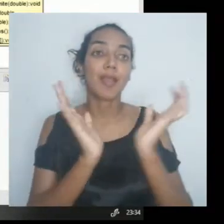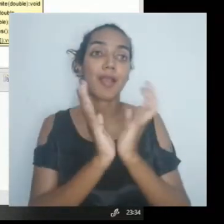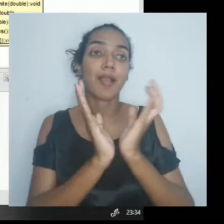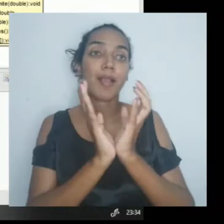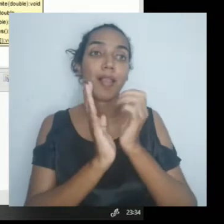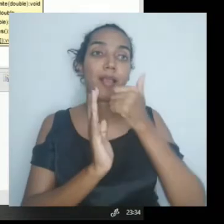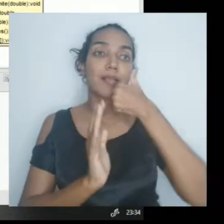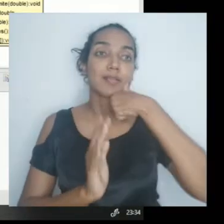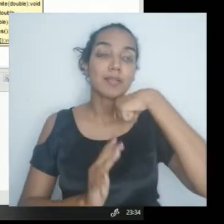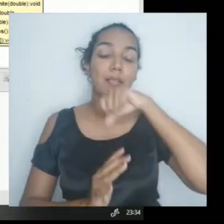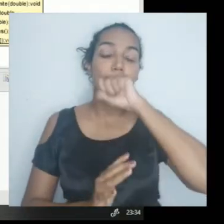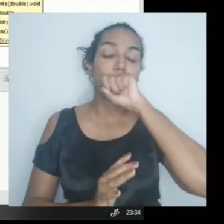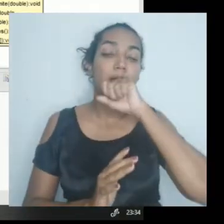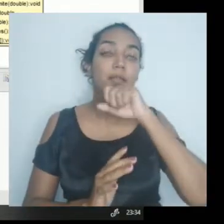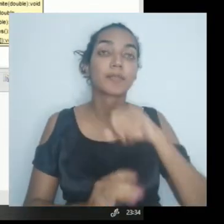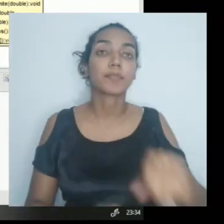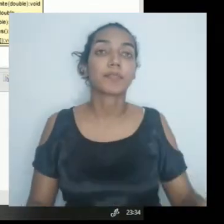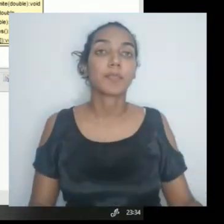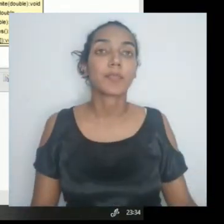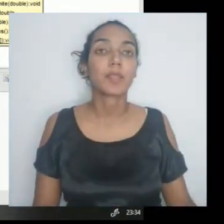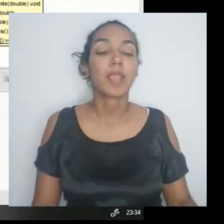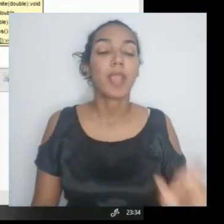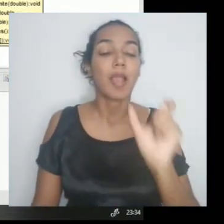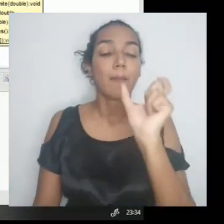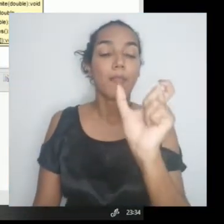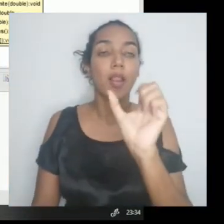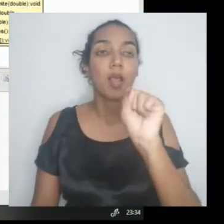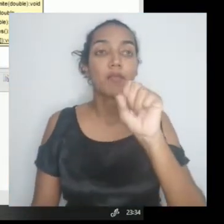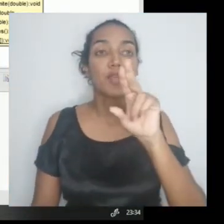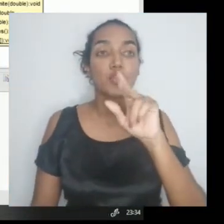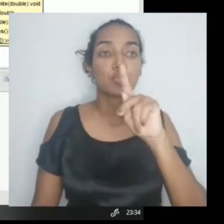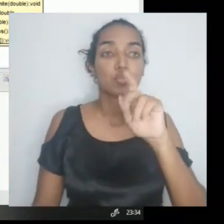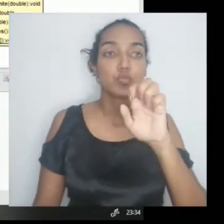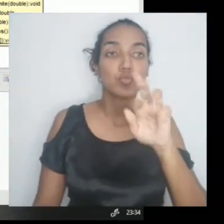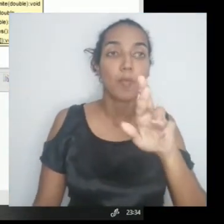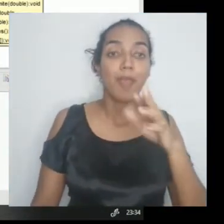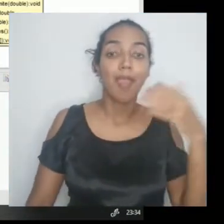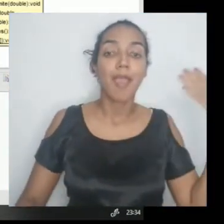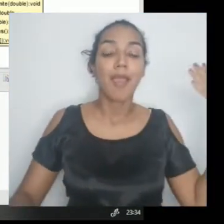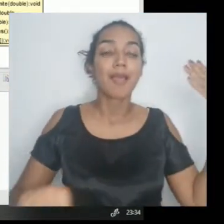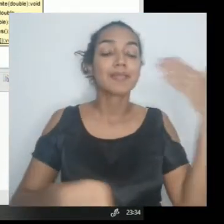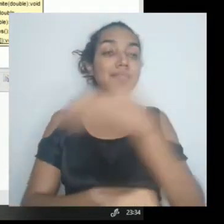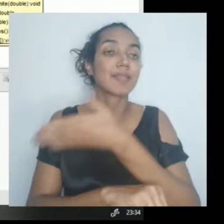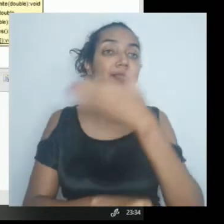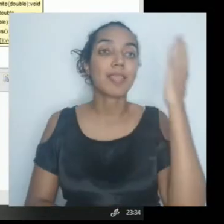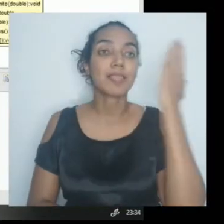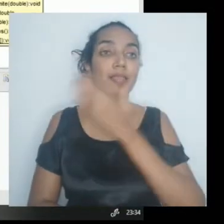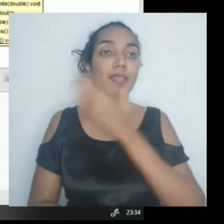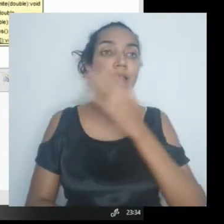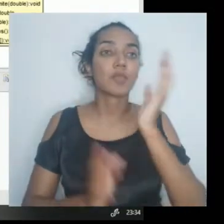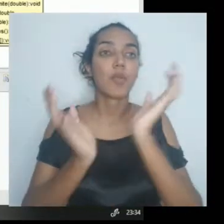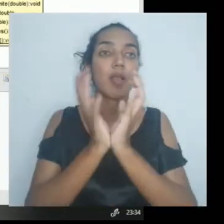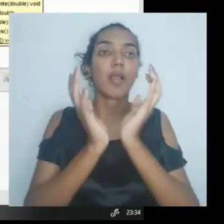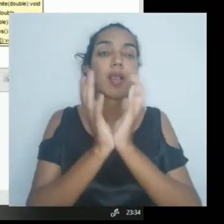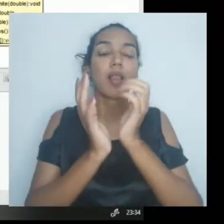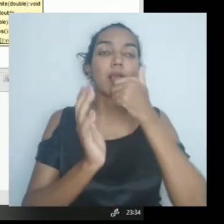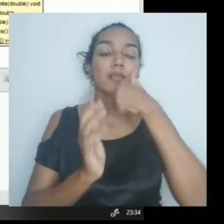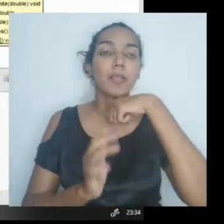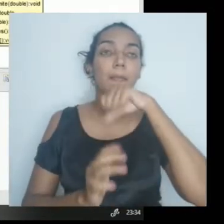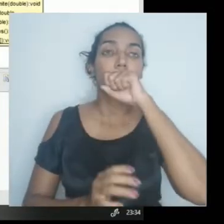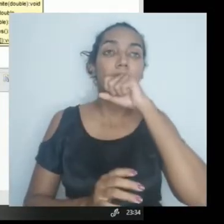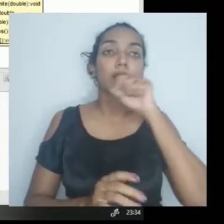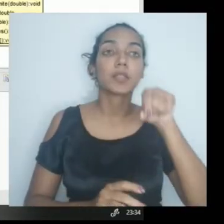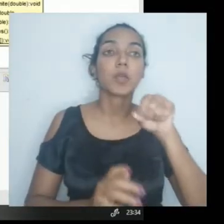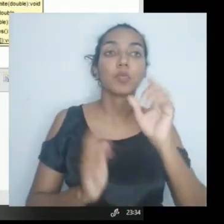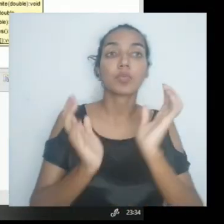acessa diretamente a classe mãe, certo? Então, através da poupança, eu consigo acessar coisas, atributos ou métodos